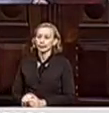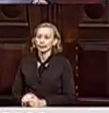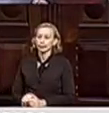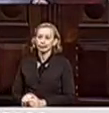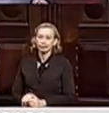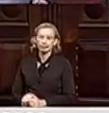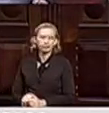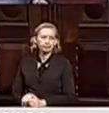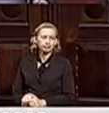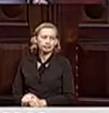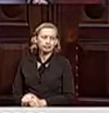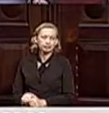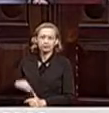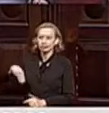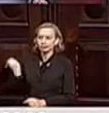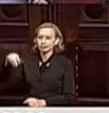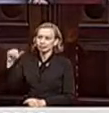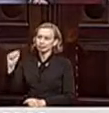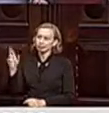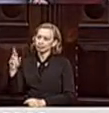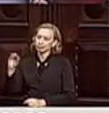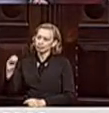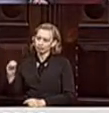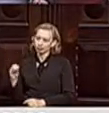Roxo, porque ainda